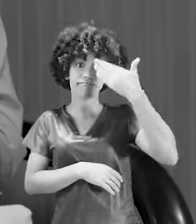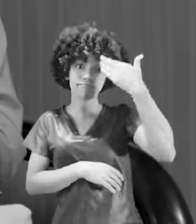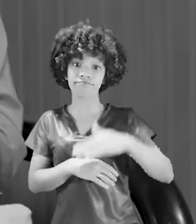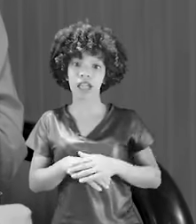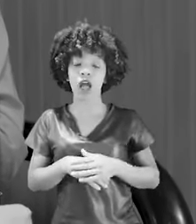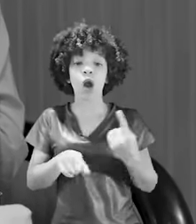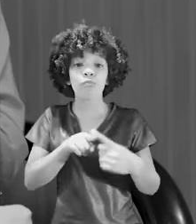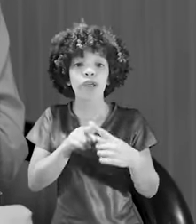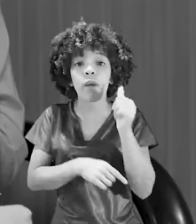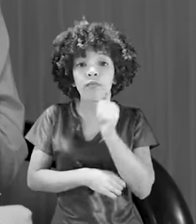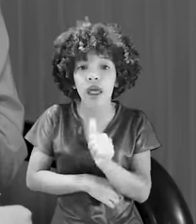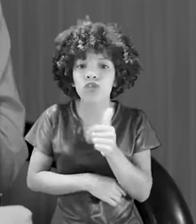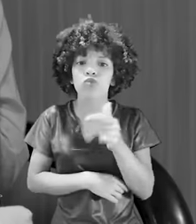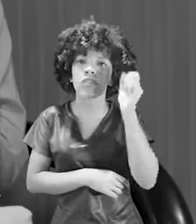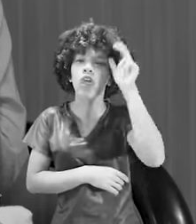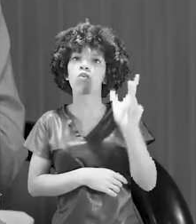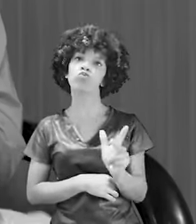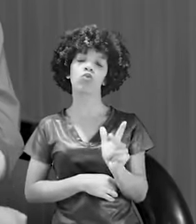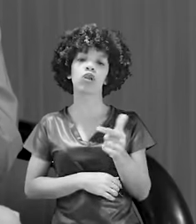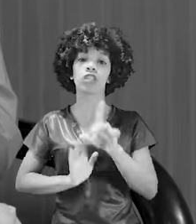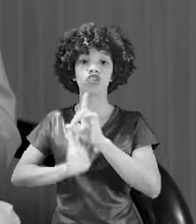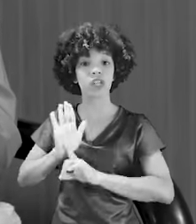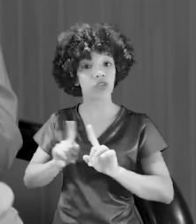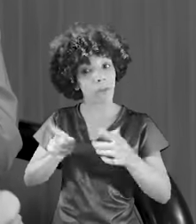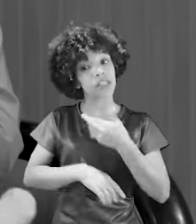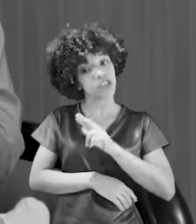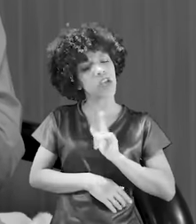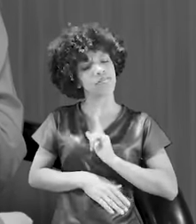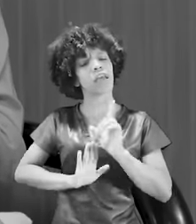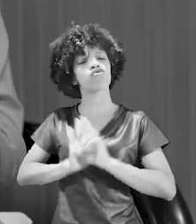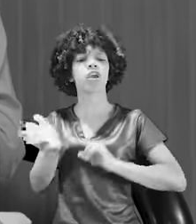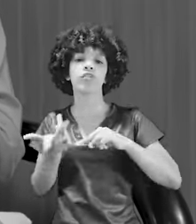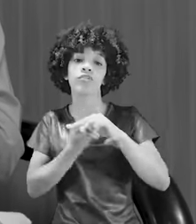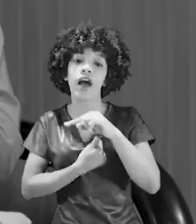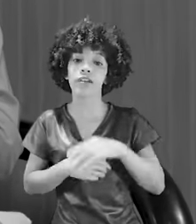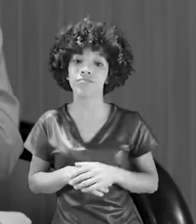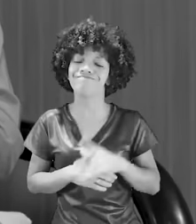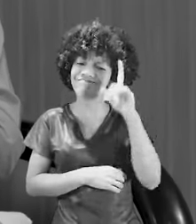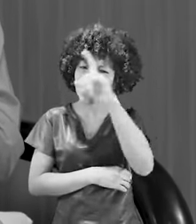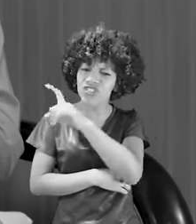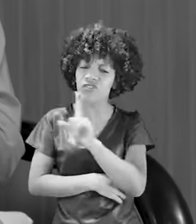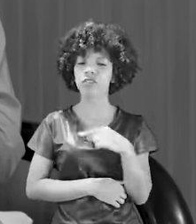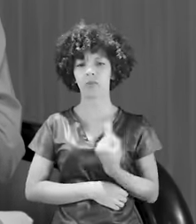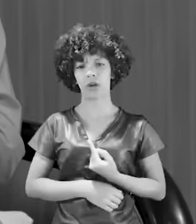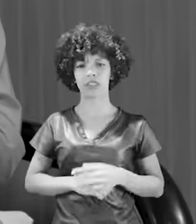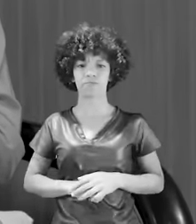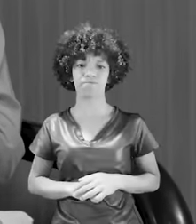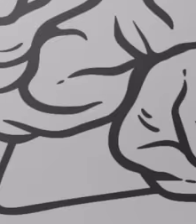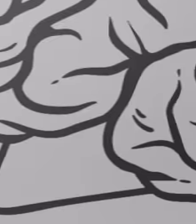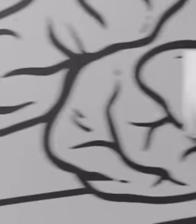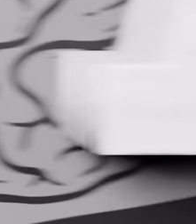árabe que a gente os mulheres. Cultura que a gente não tem direito mas por religião a gente tem muito direito é